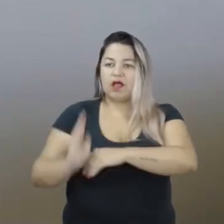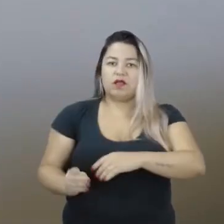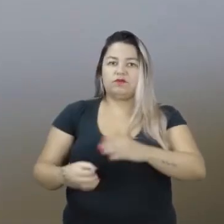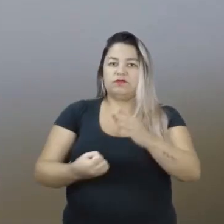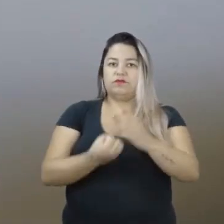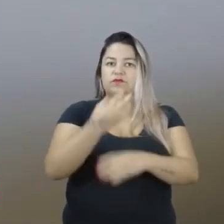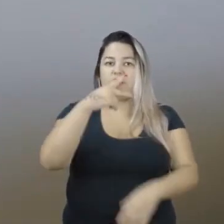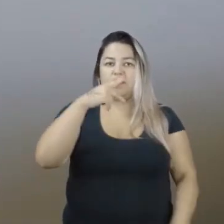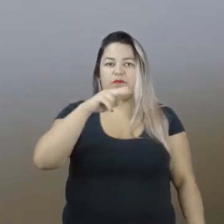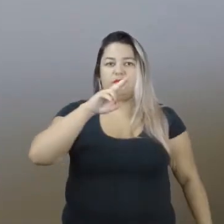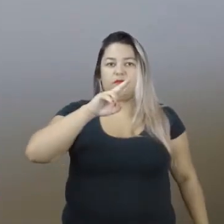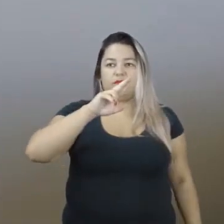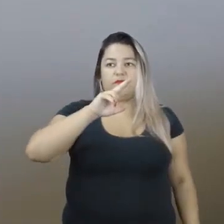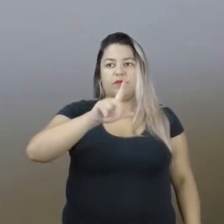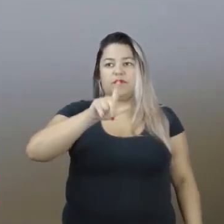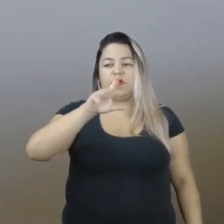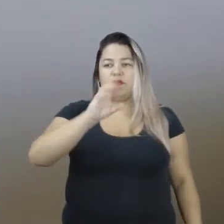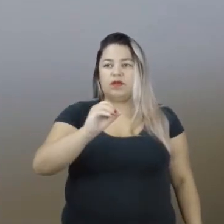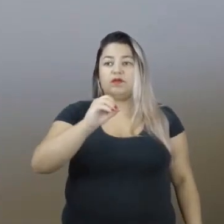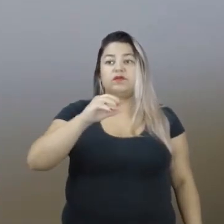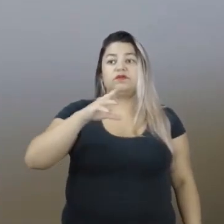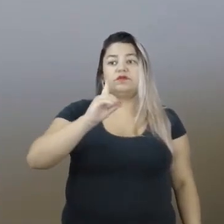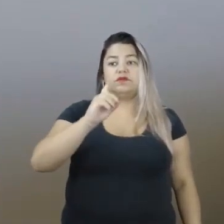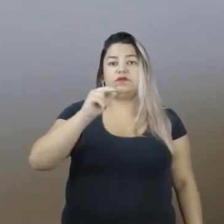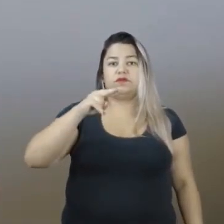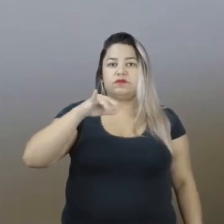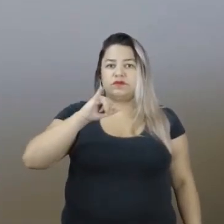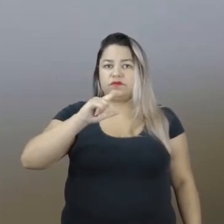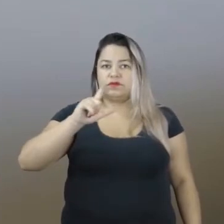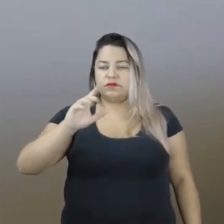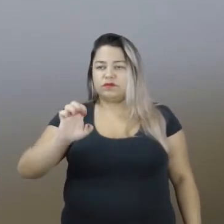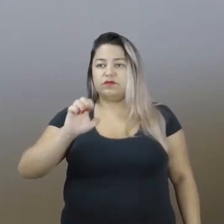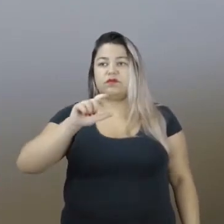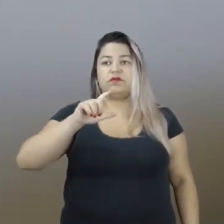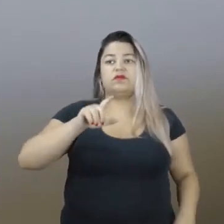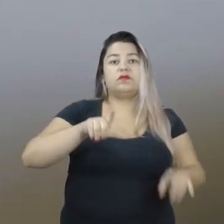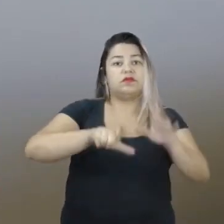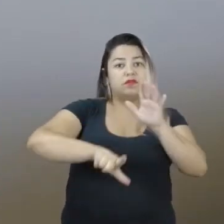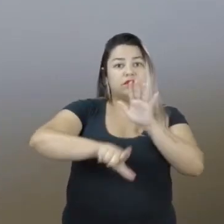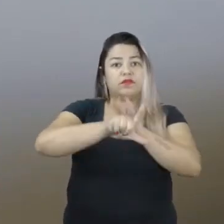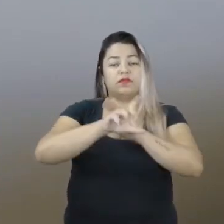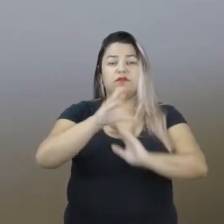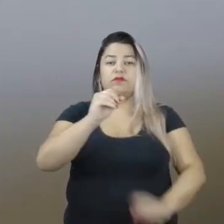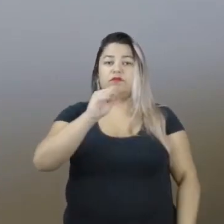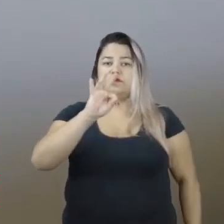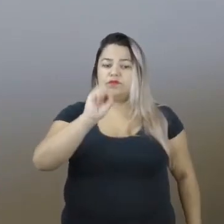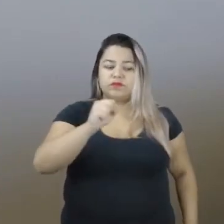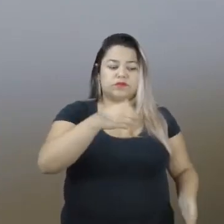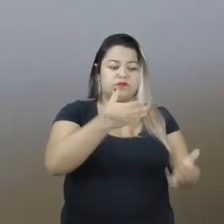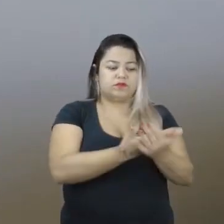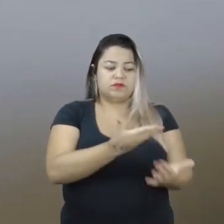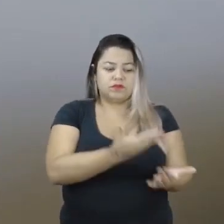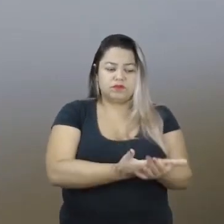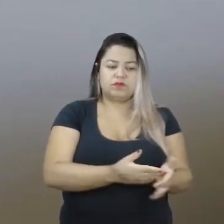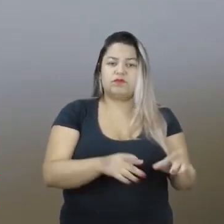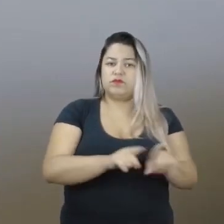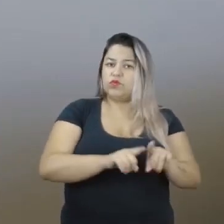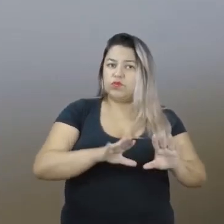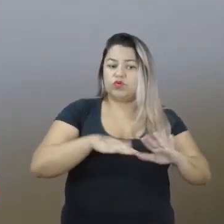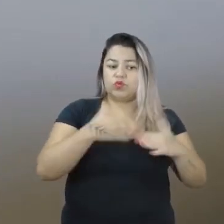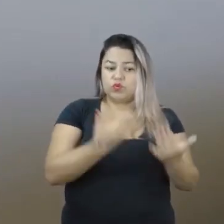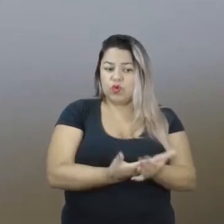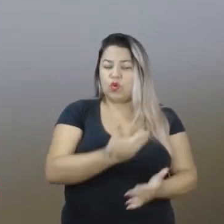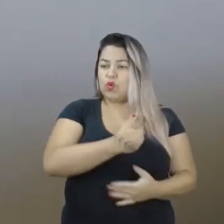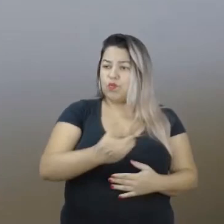Paulo Paim, relatora, Daniela Ribeiro. Lei de cotas sociais para estudantes de escola pública,